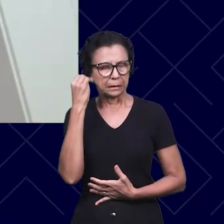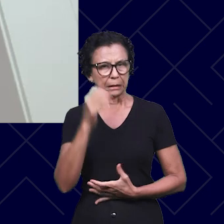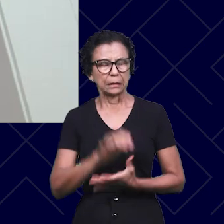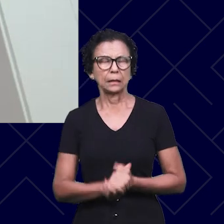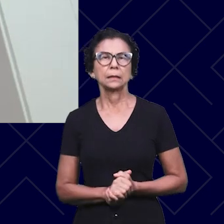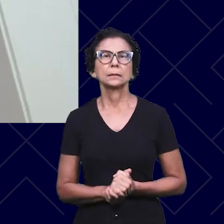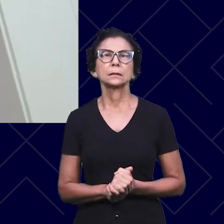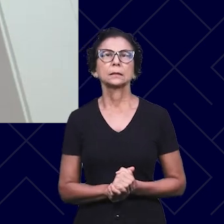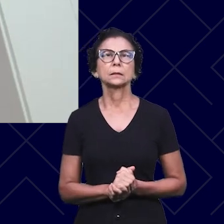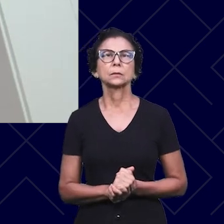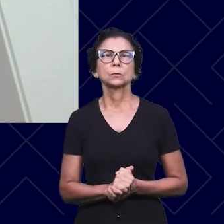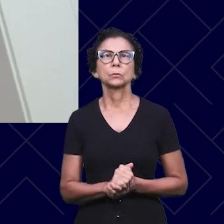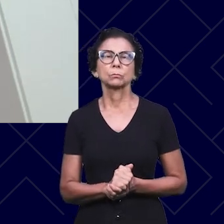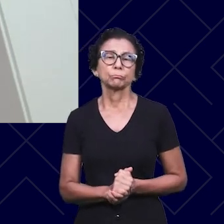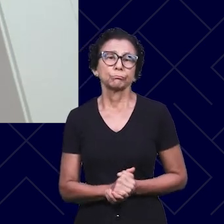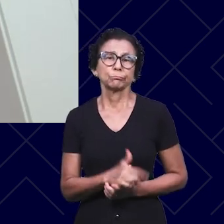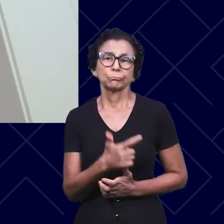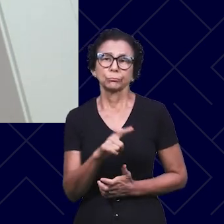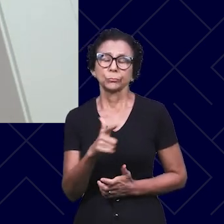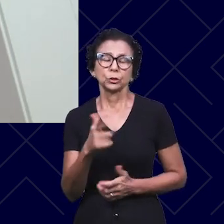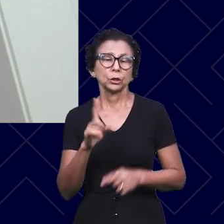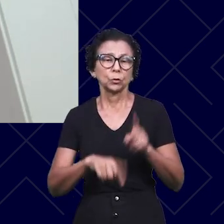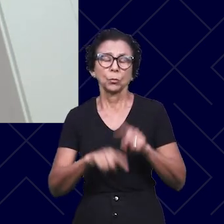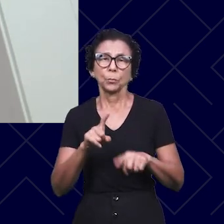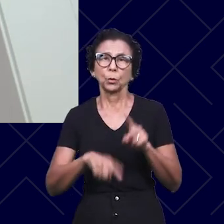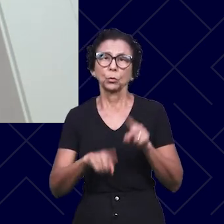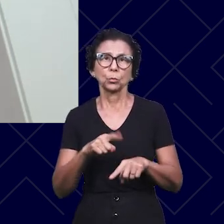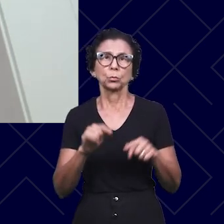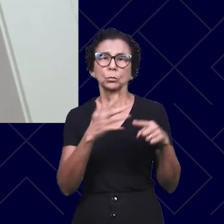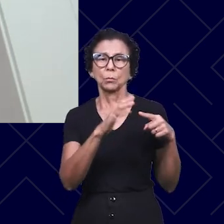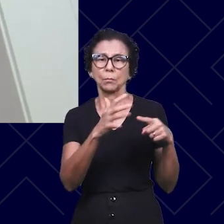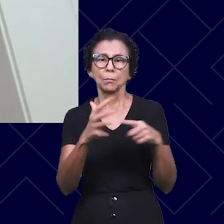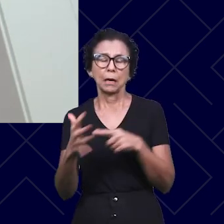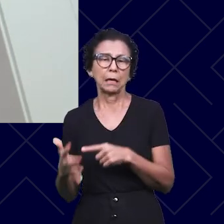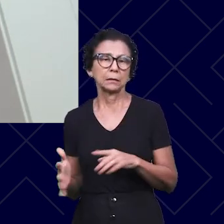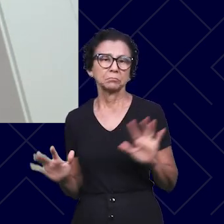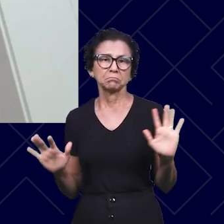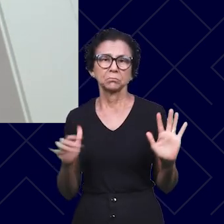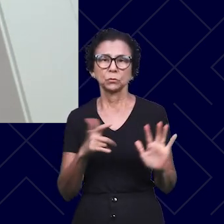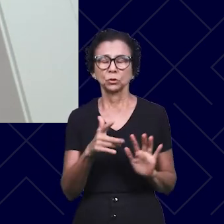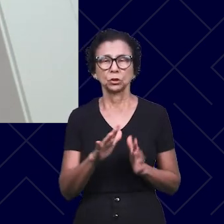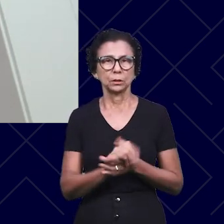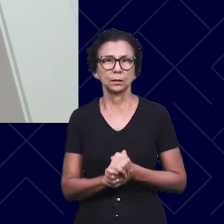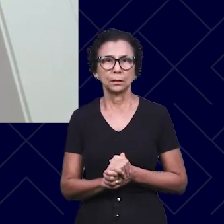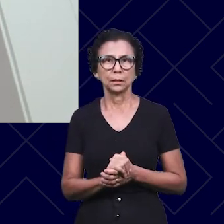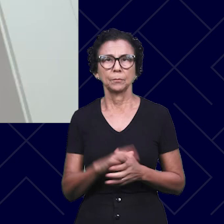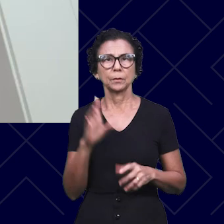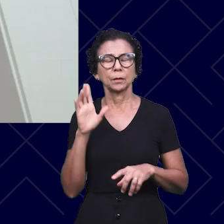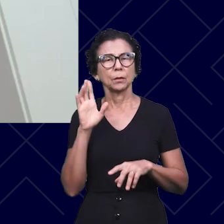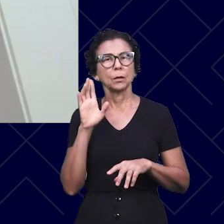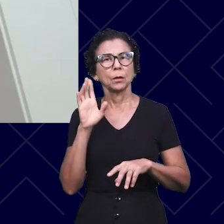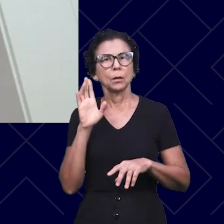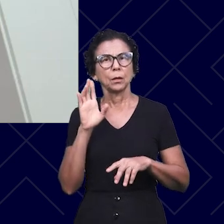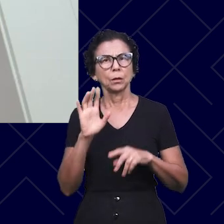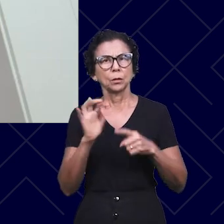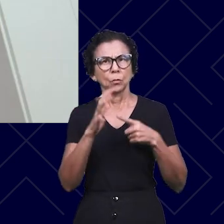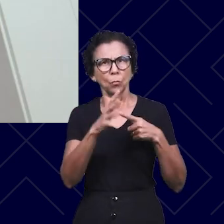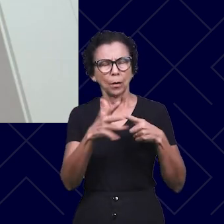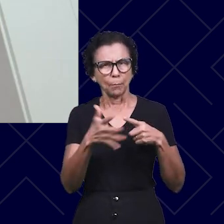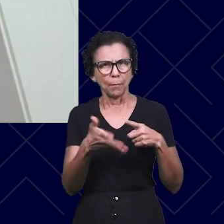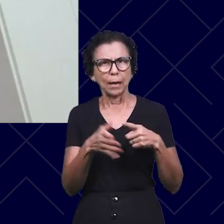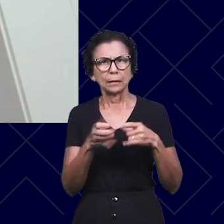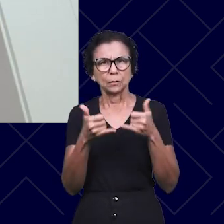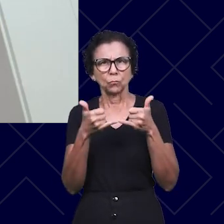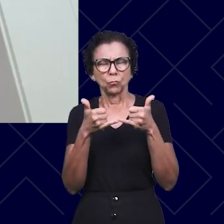experiência com os equipamentos, né, na realidade, eu não tinha nenhuma, né? Experiência com a máquina que eu comprei, a máquina laser, né? Que trabalha com